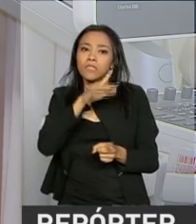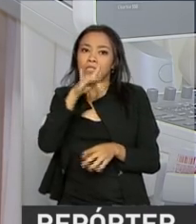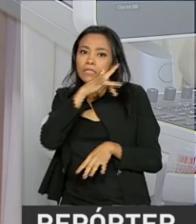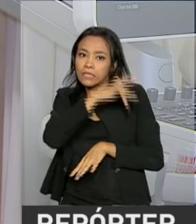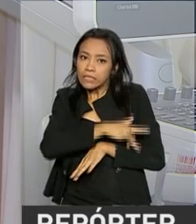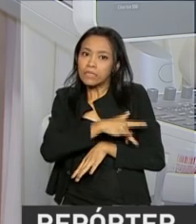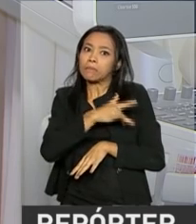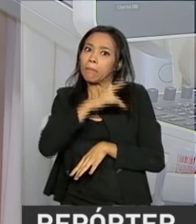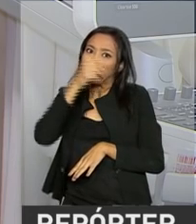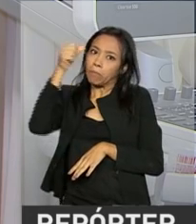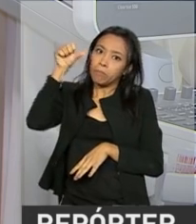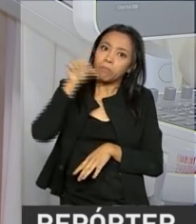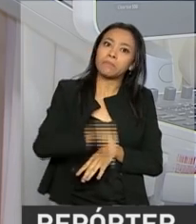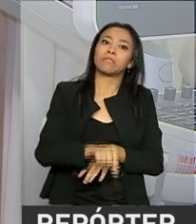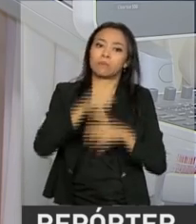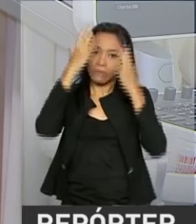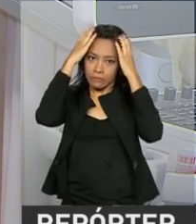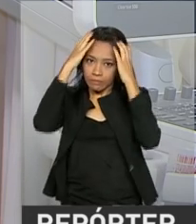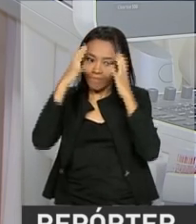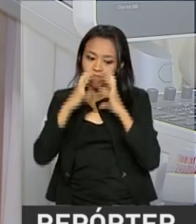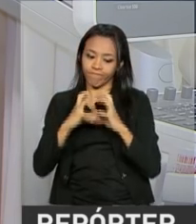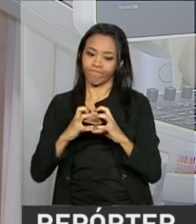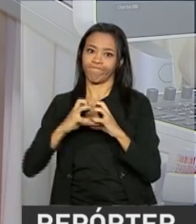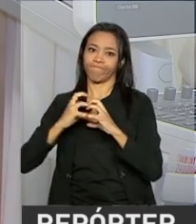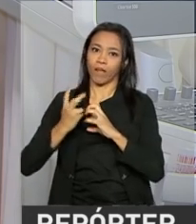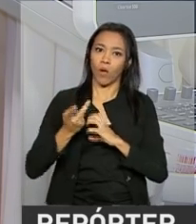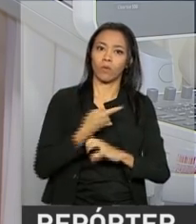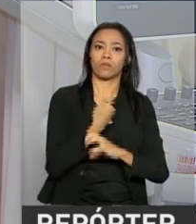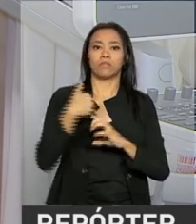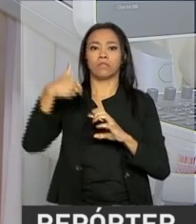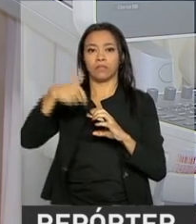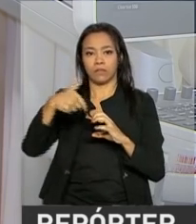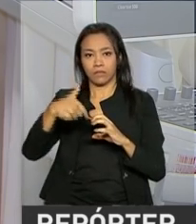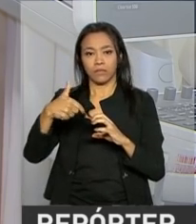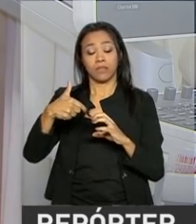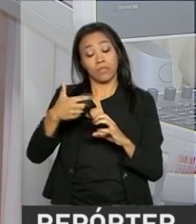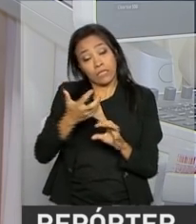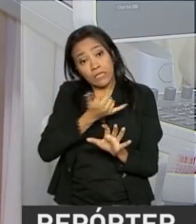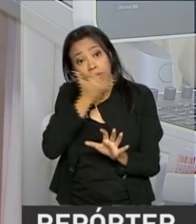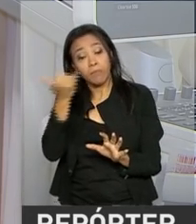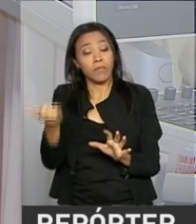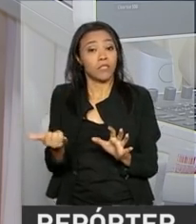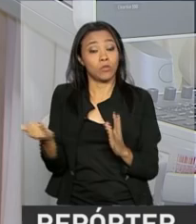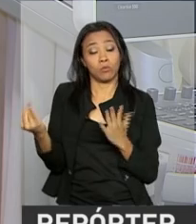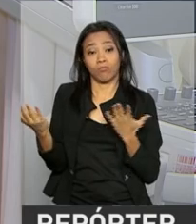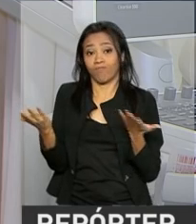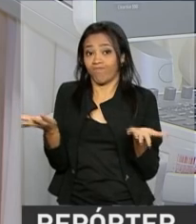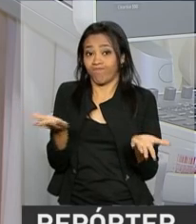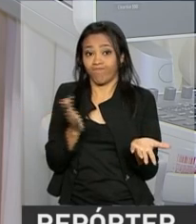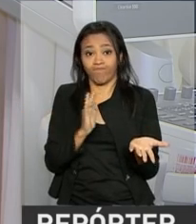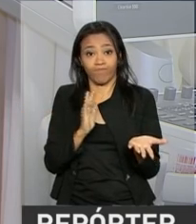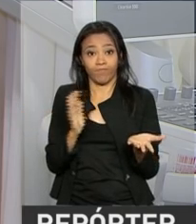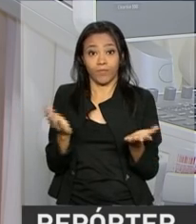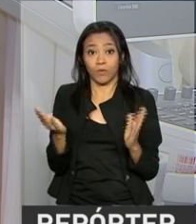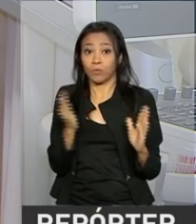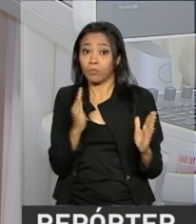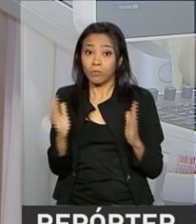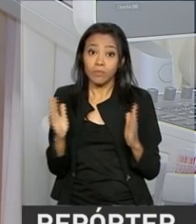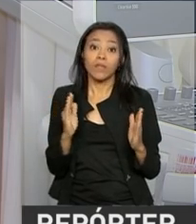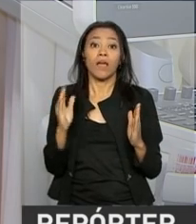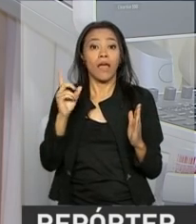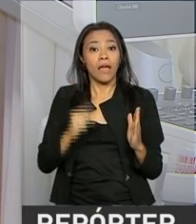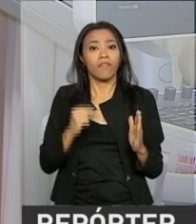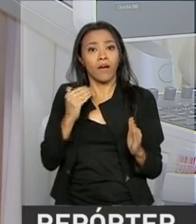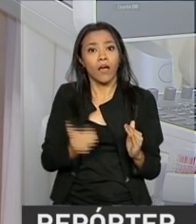mais sequelas os bebês vão ter e que a sequela independente do momento da da contaminação ela é